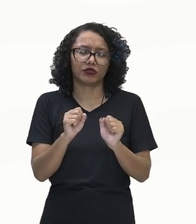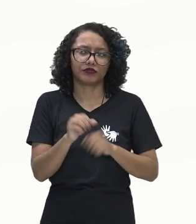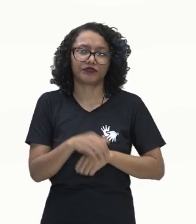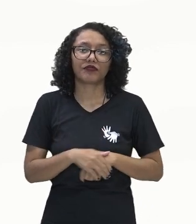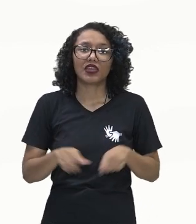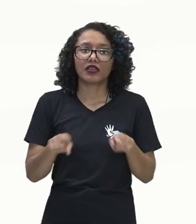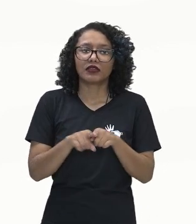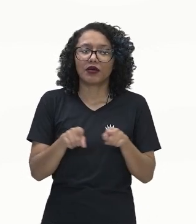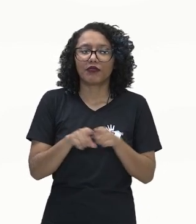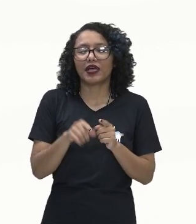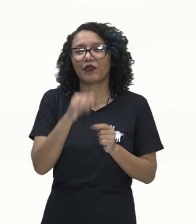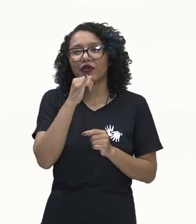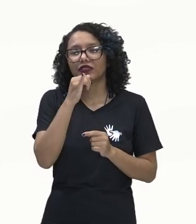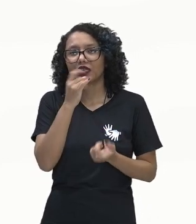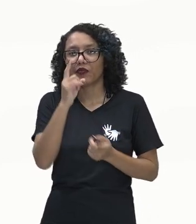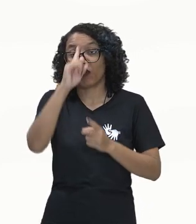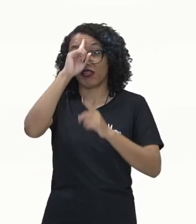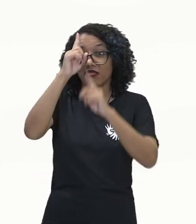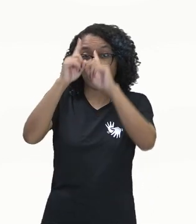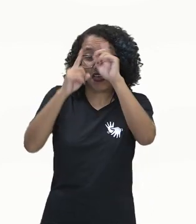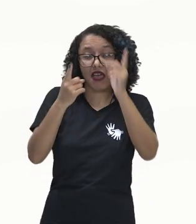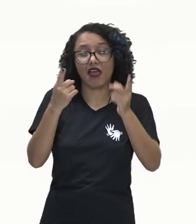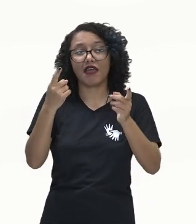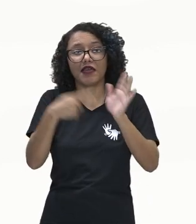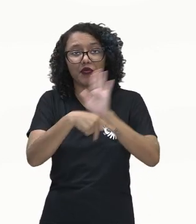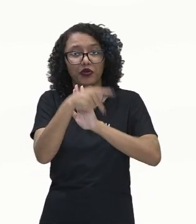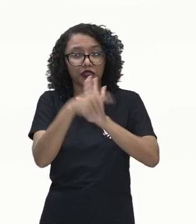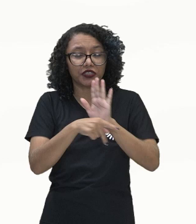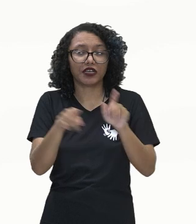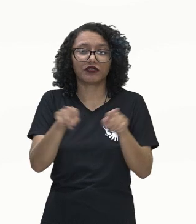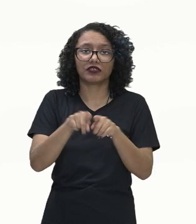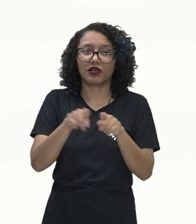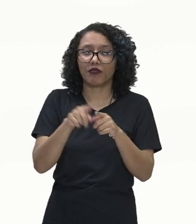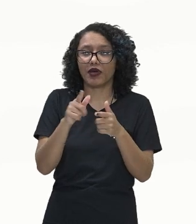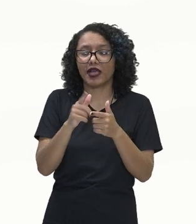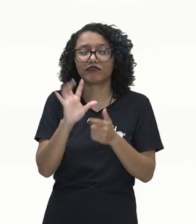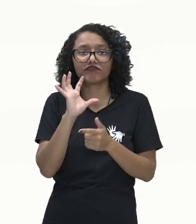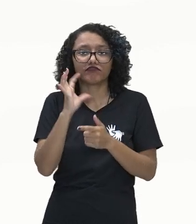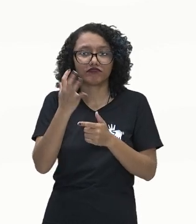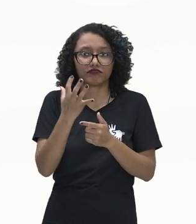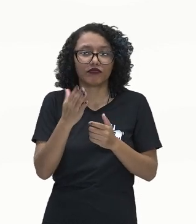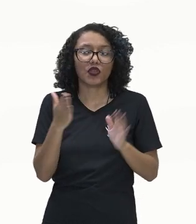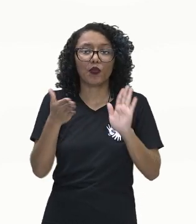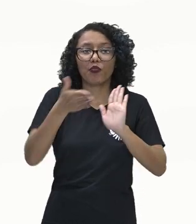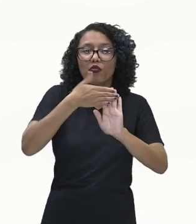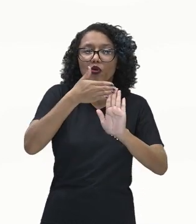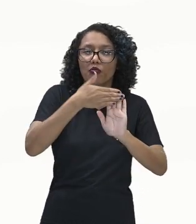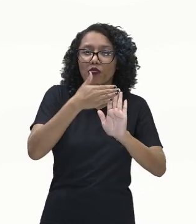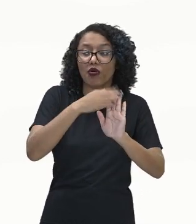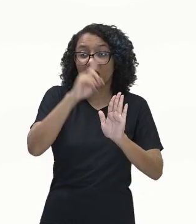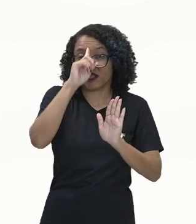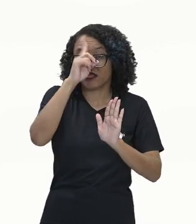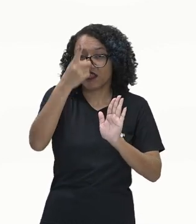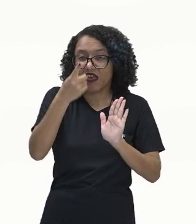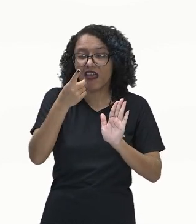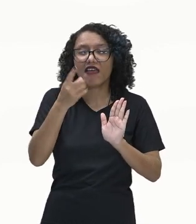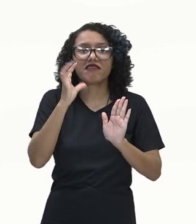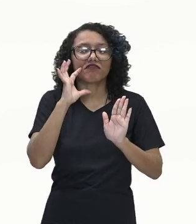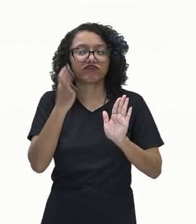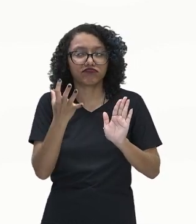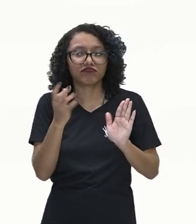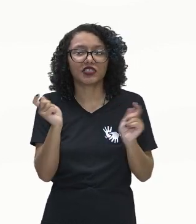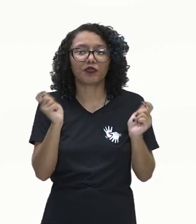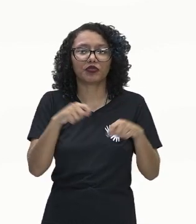com ideias, com projetos e soluções para problemas reais, propondo, na realidade, ideias e soluções que possam